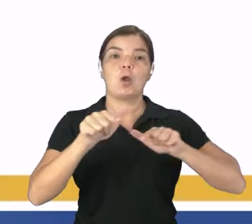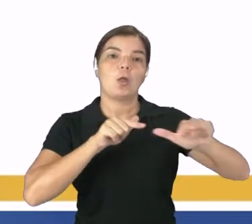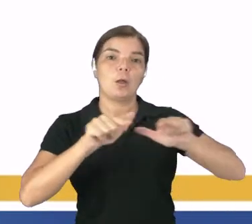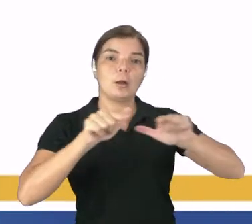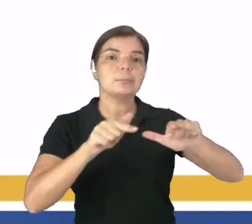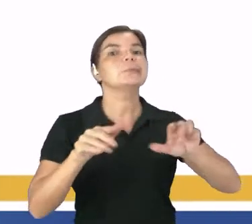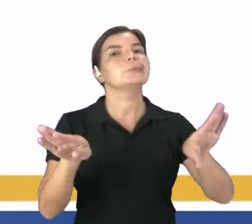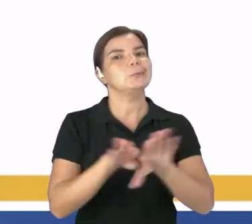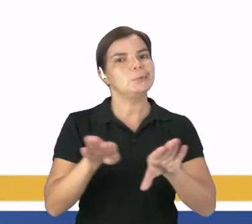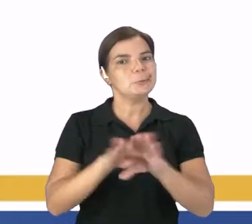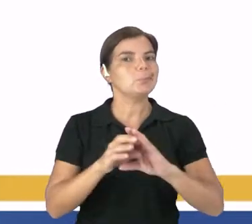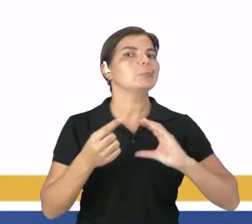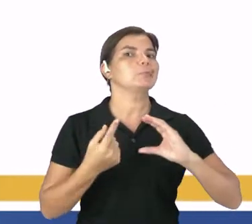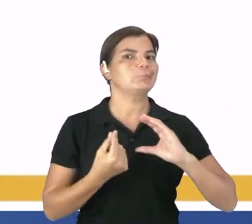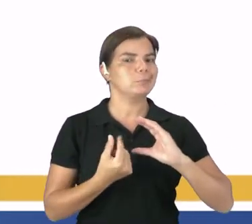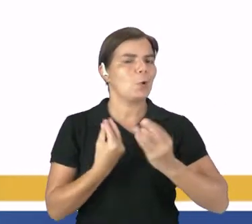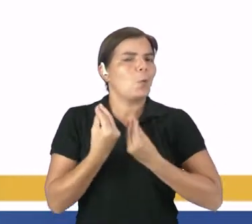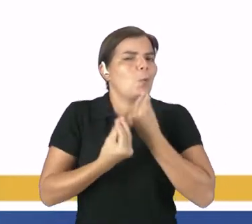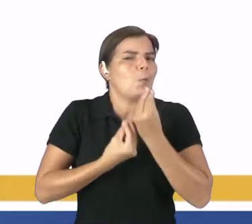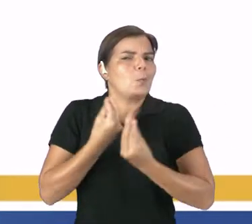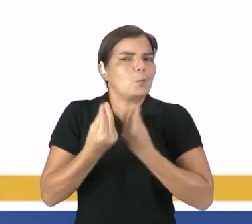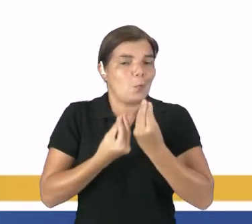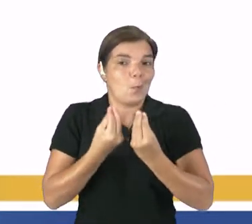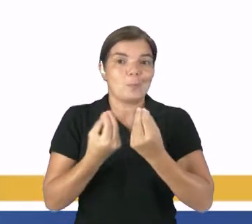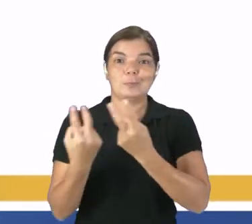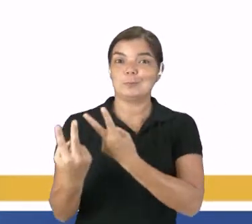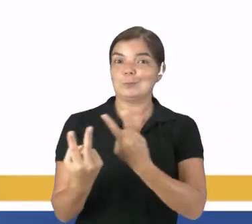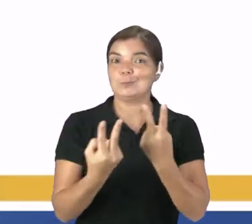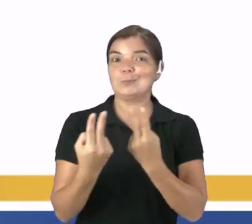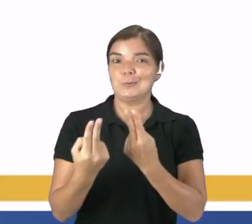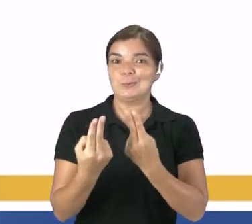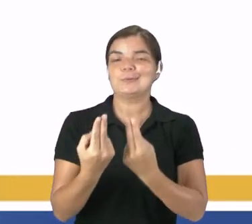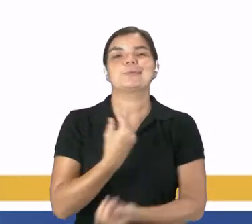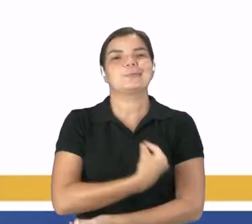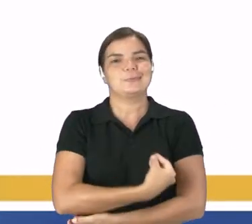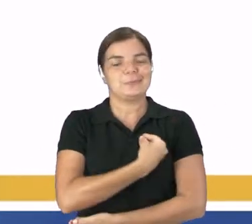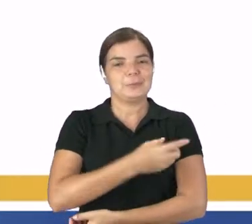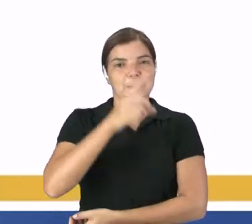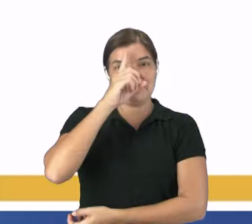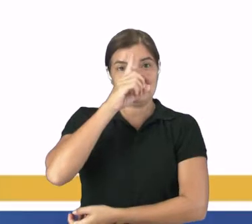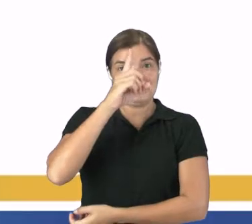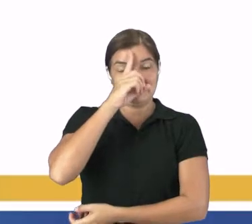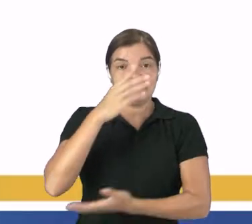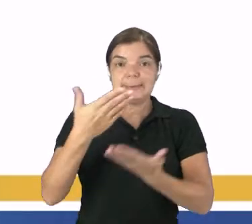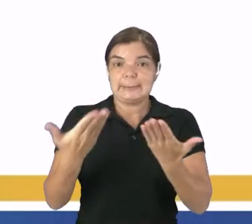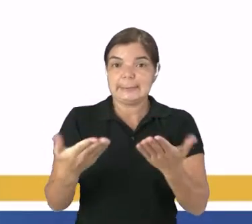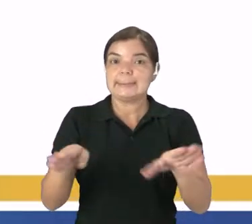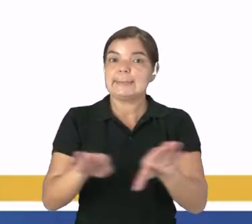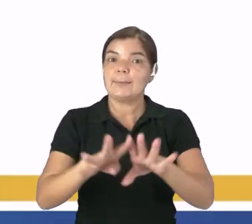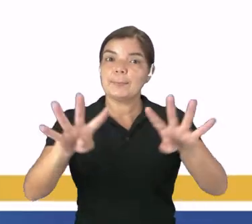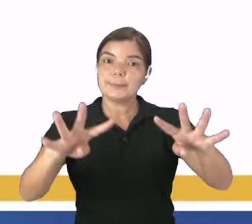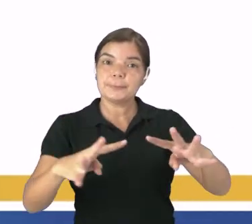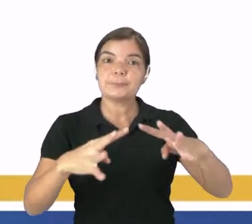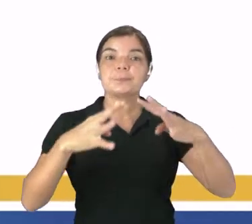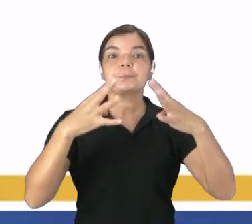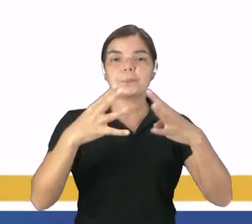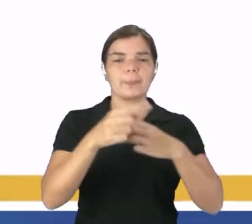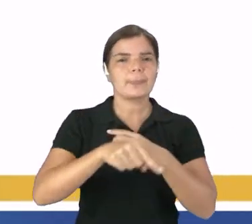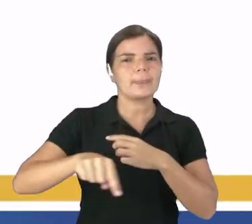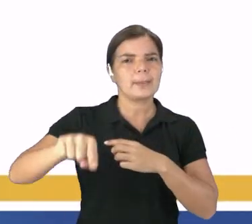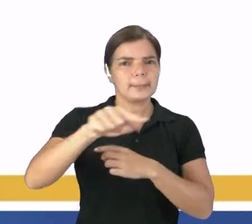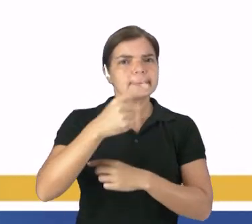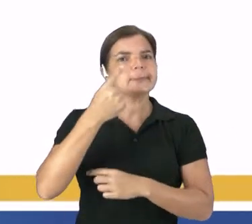e o trabalho. Essas relações, como que eles coexistem junto, como que eles convivem no dia a dia, professora? E aí eu chamo a atenção de